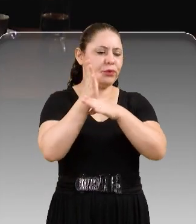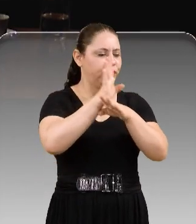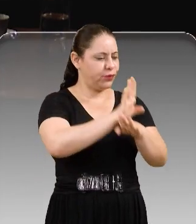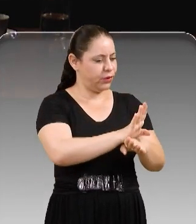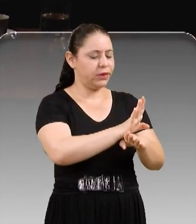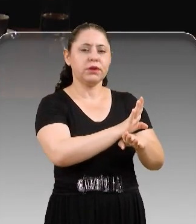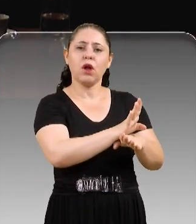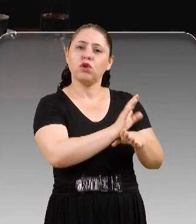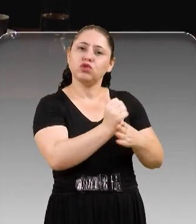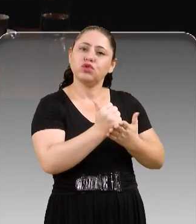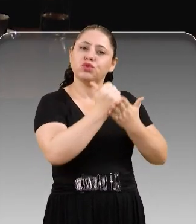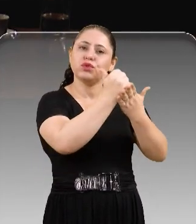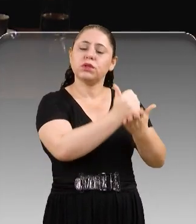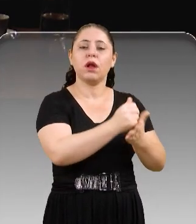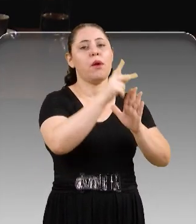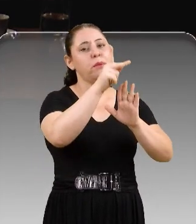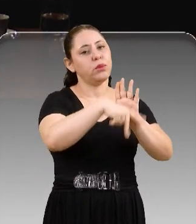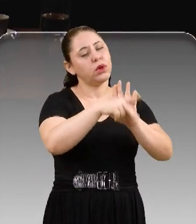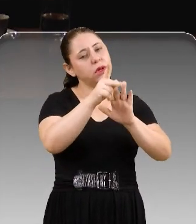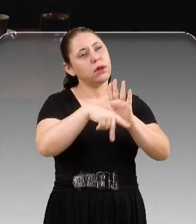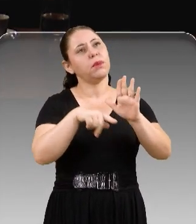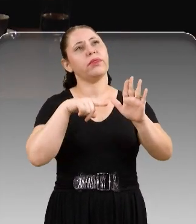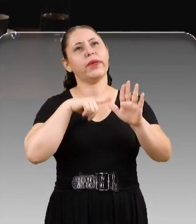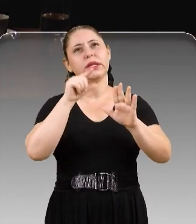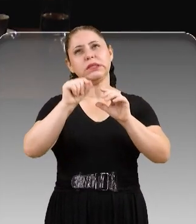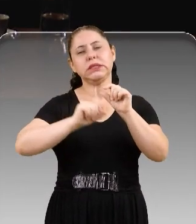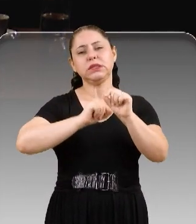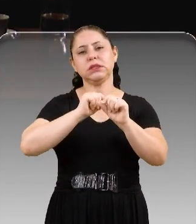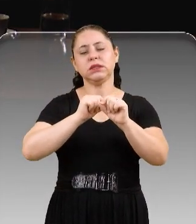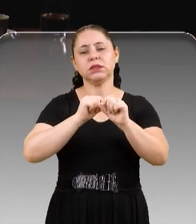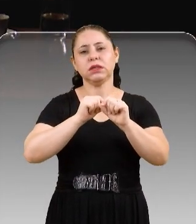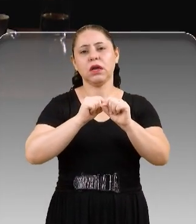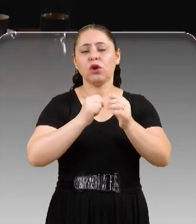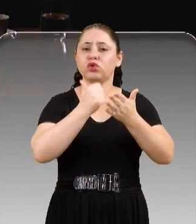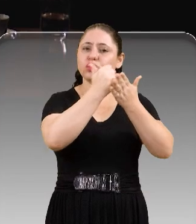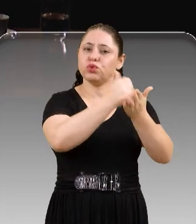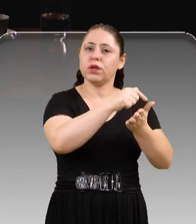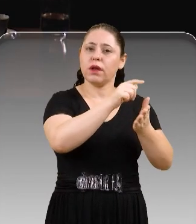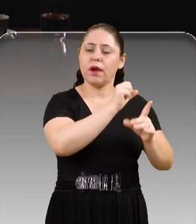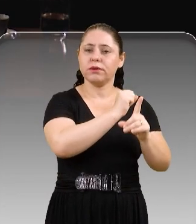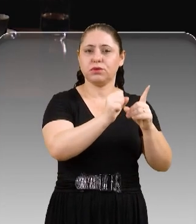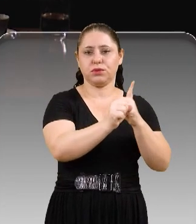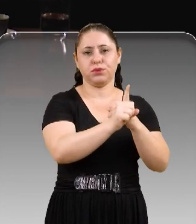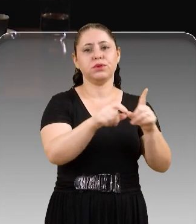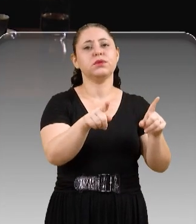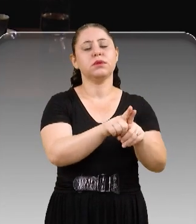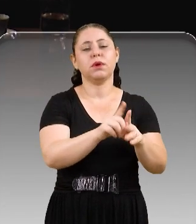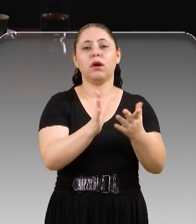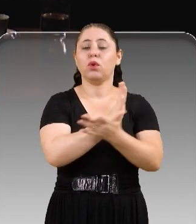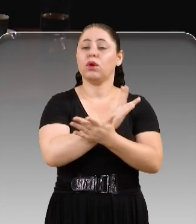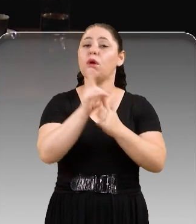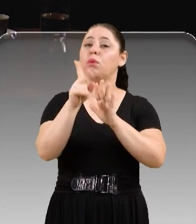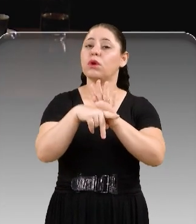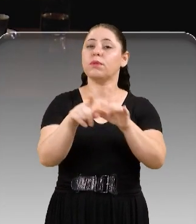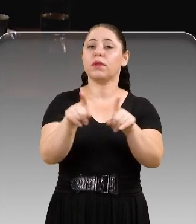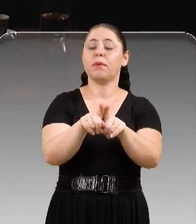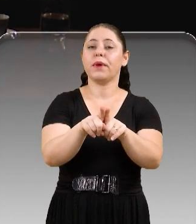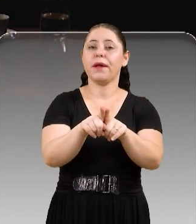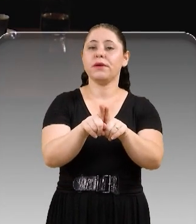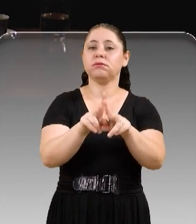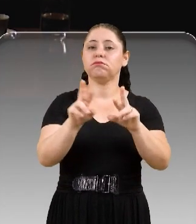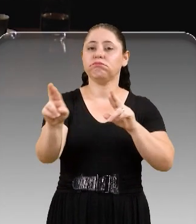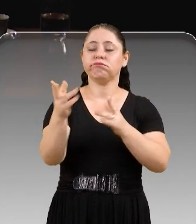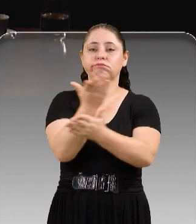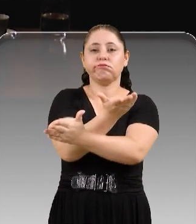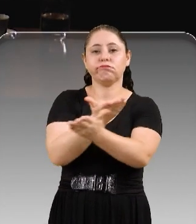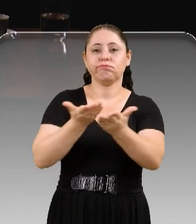Com programas que vêm em benefício dessa população e também programas que permitam essa interlocução entre o Poder